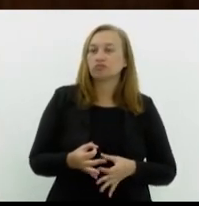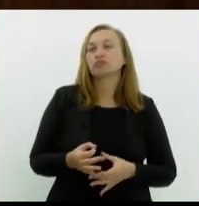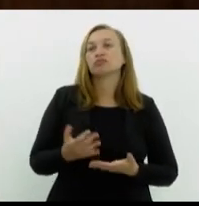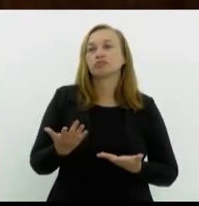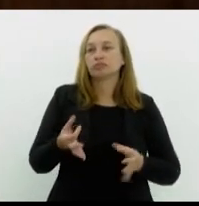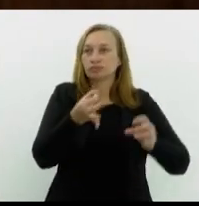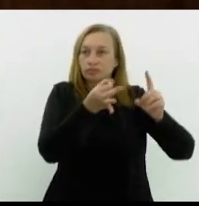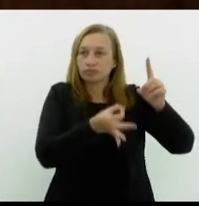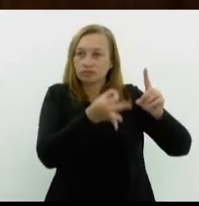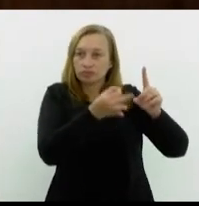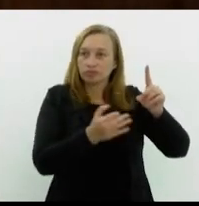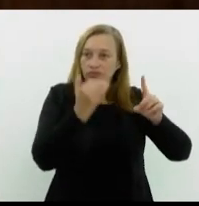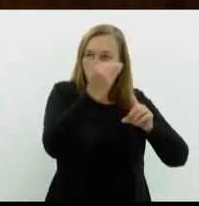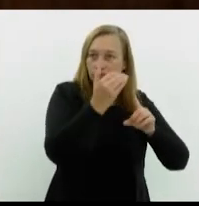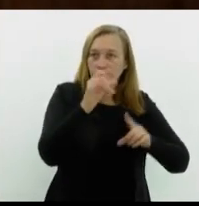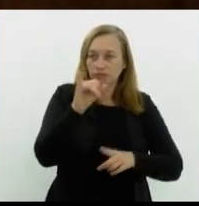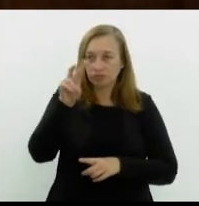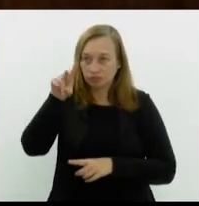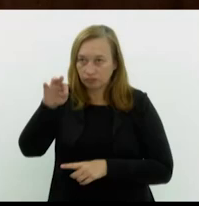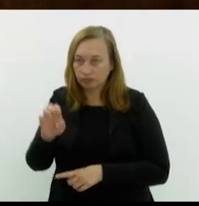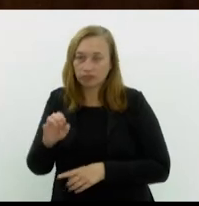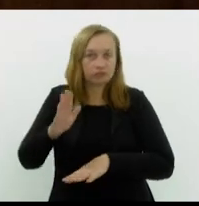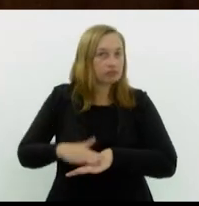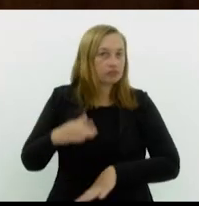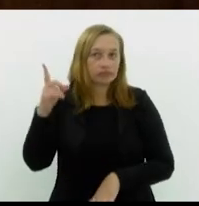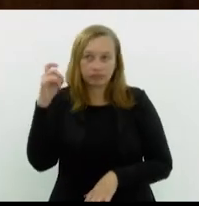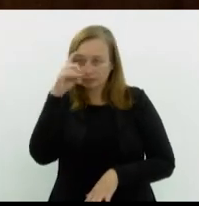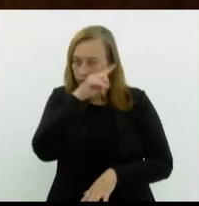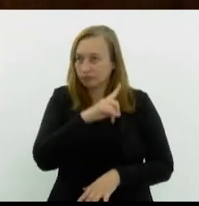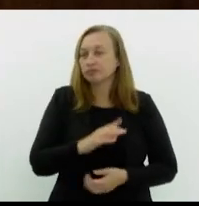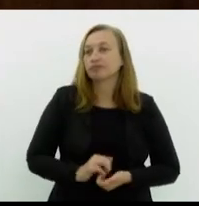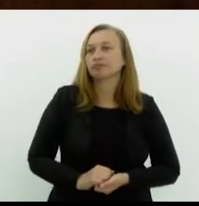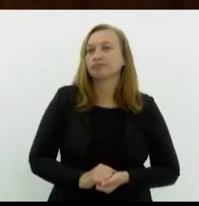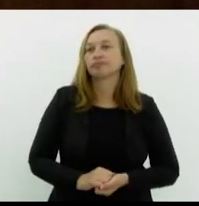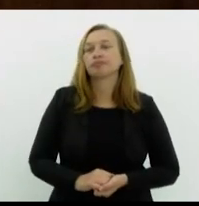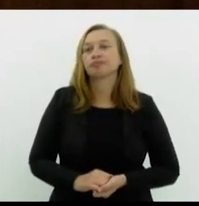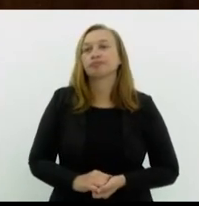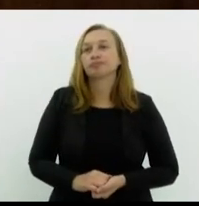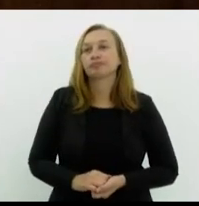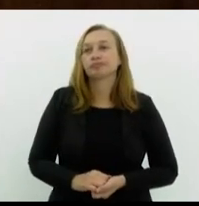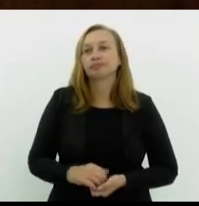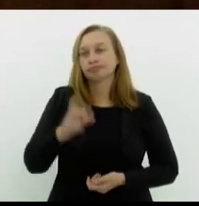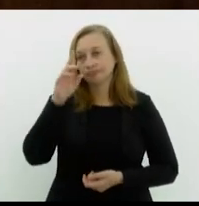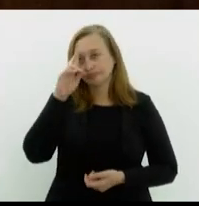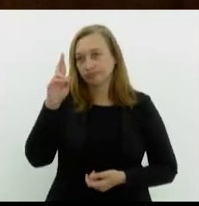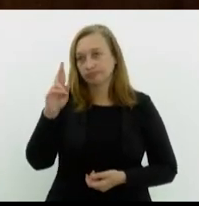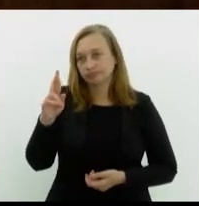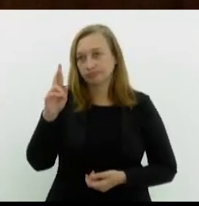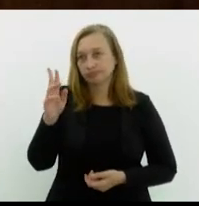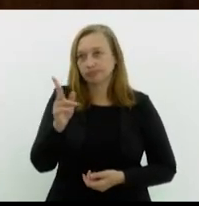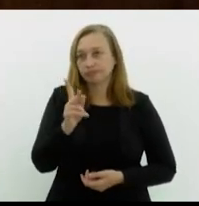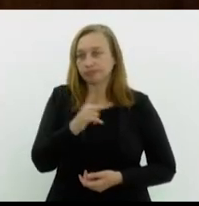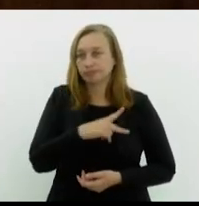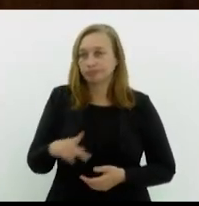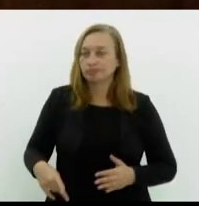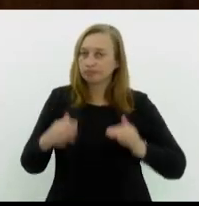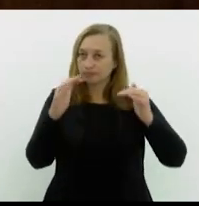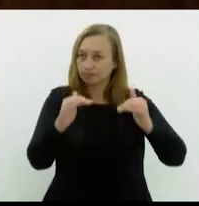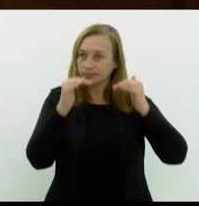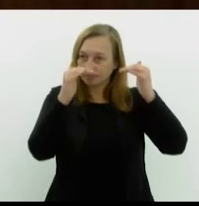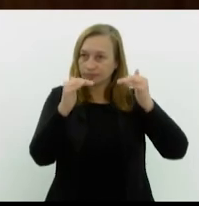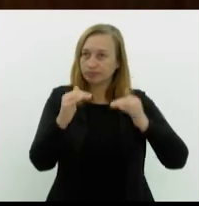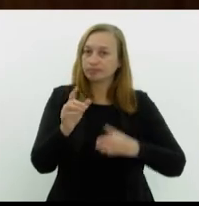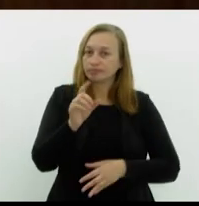desembargadora Ivone Caetano, foi muito mais difícil. Vossa Excelência, certa feita,